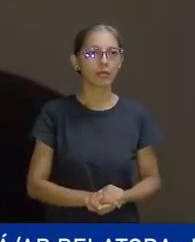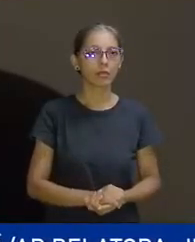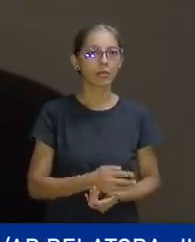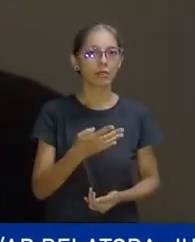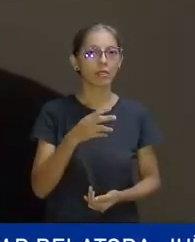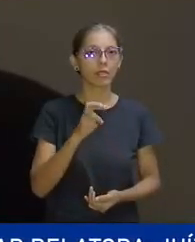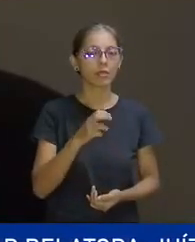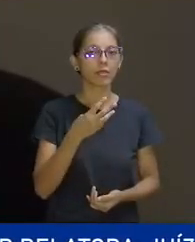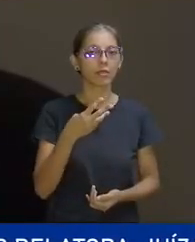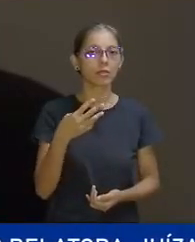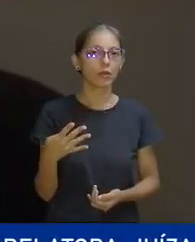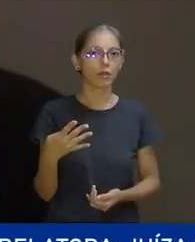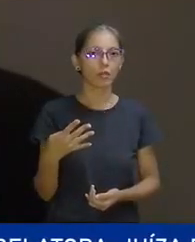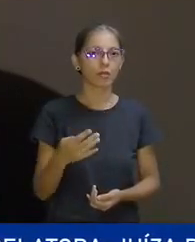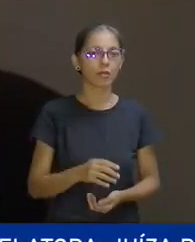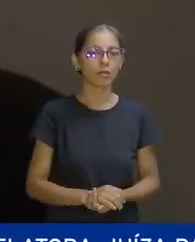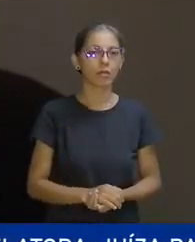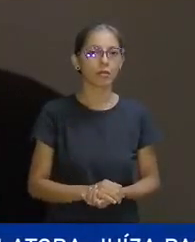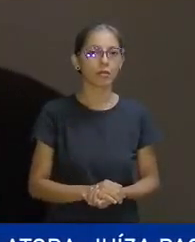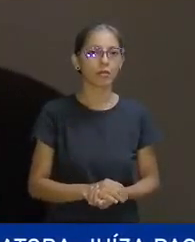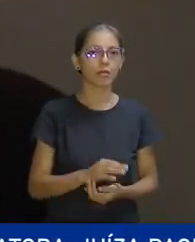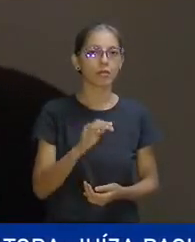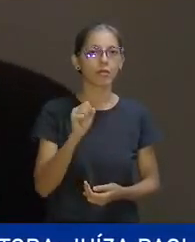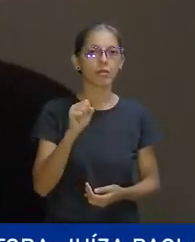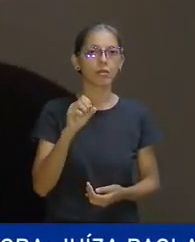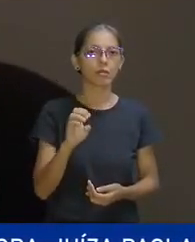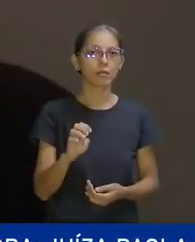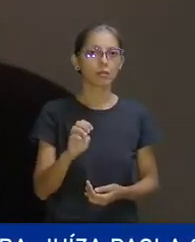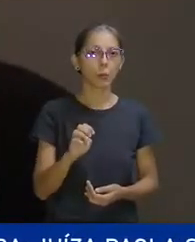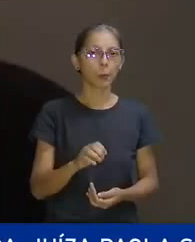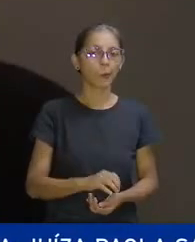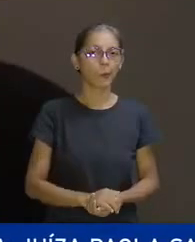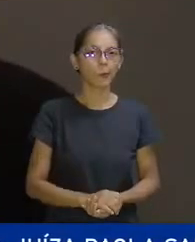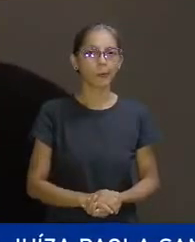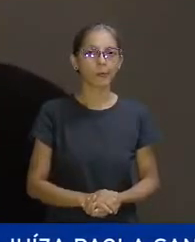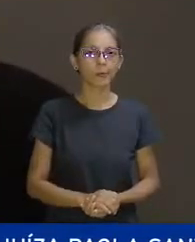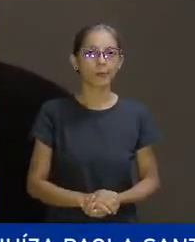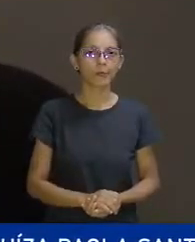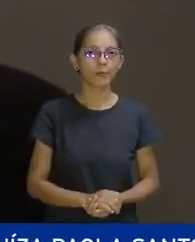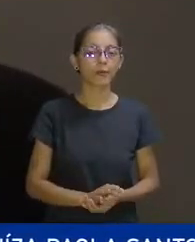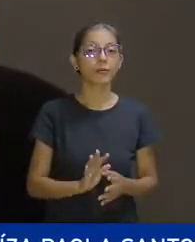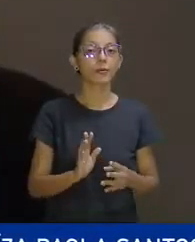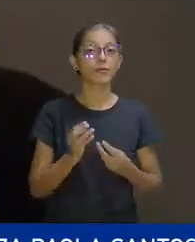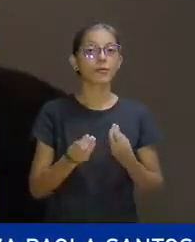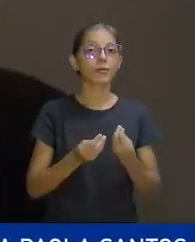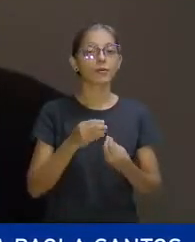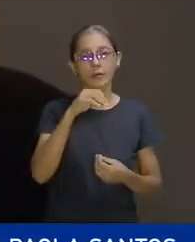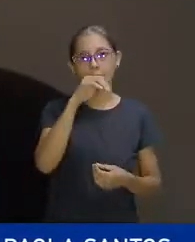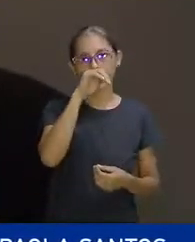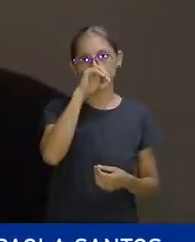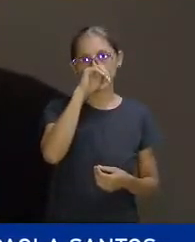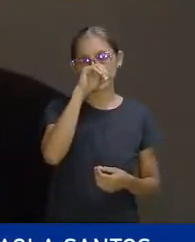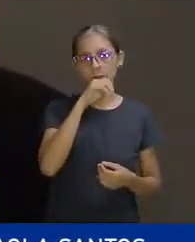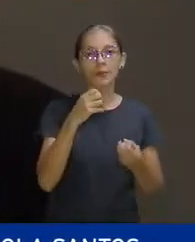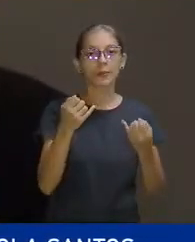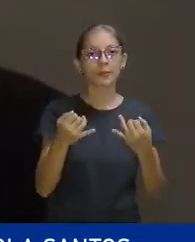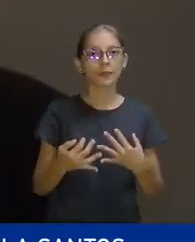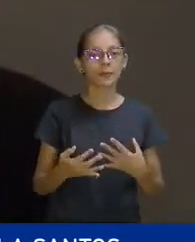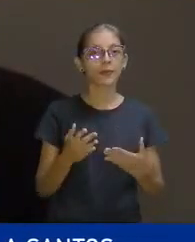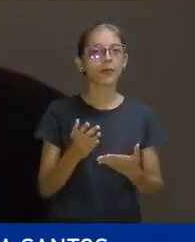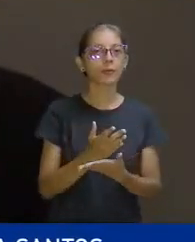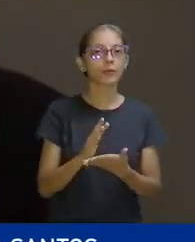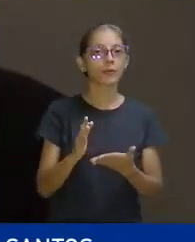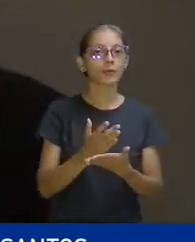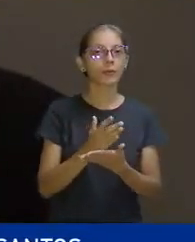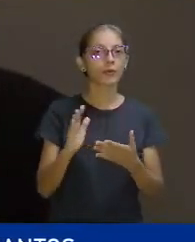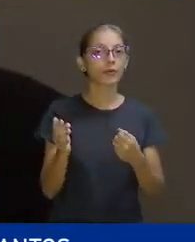Resolução do TSE 23.607/2019. Alegou ainda que o acordo ele teria sido omisso por não